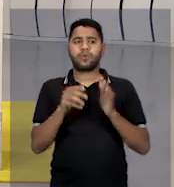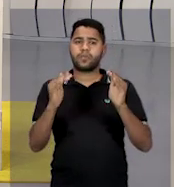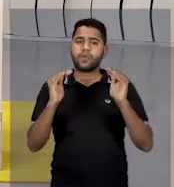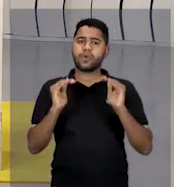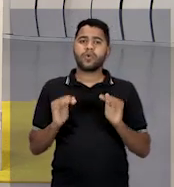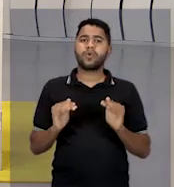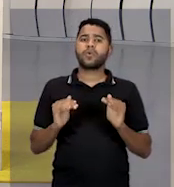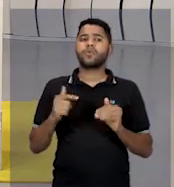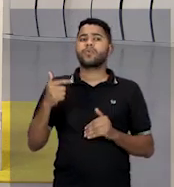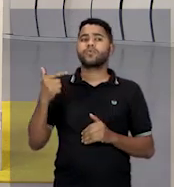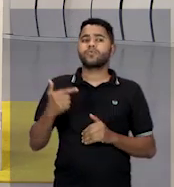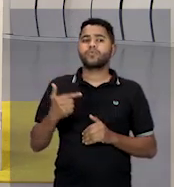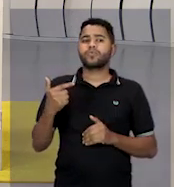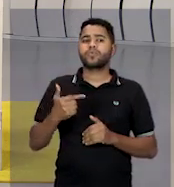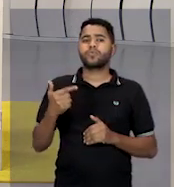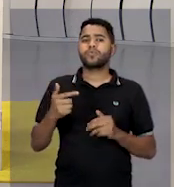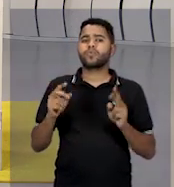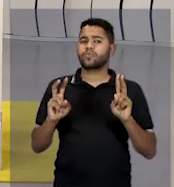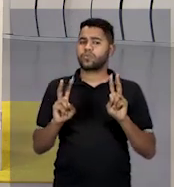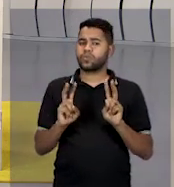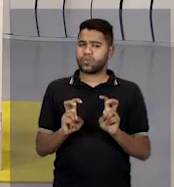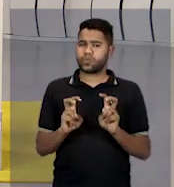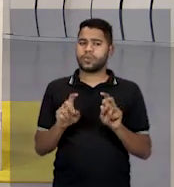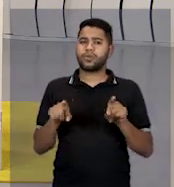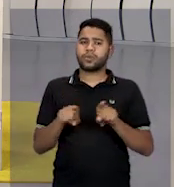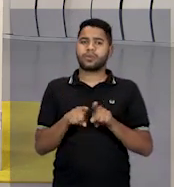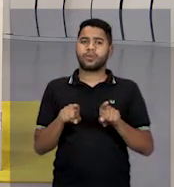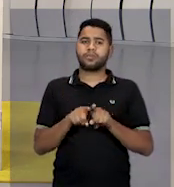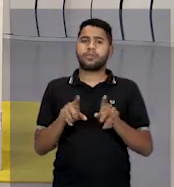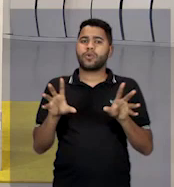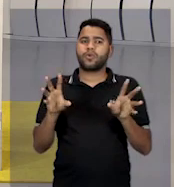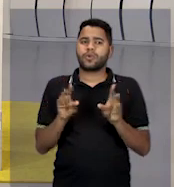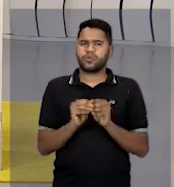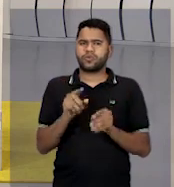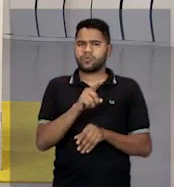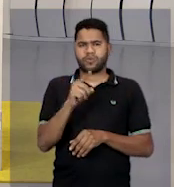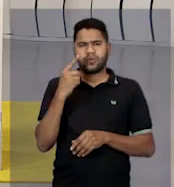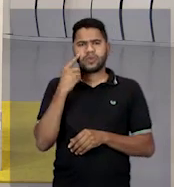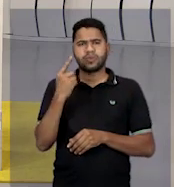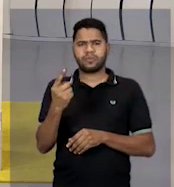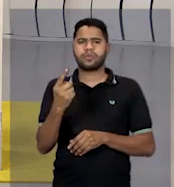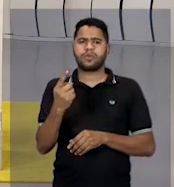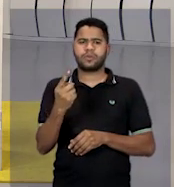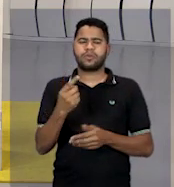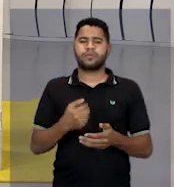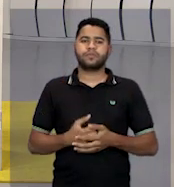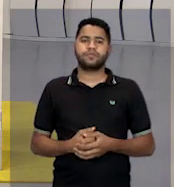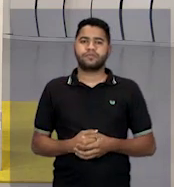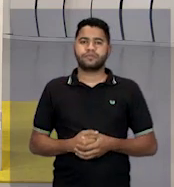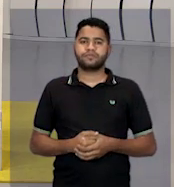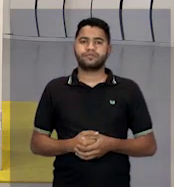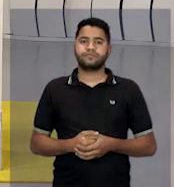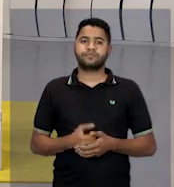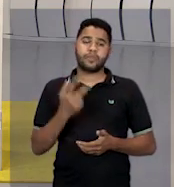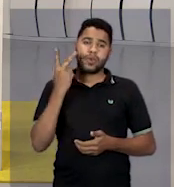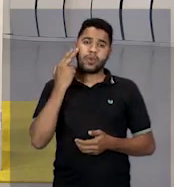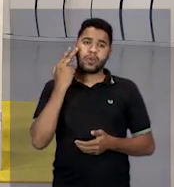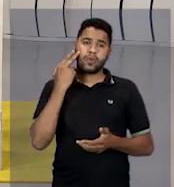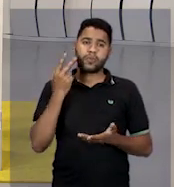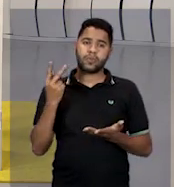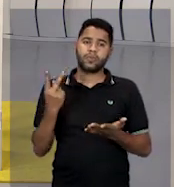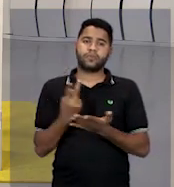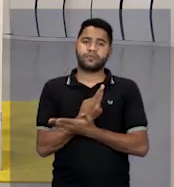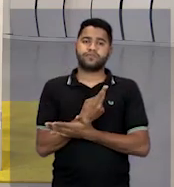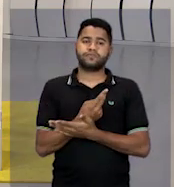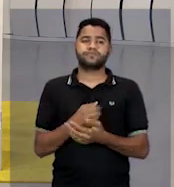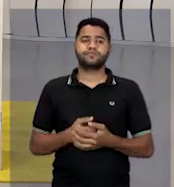tem um subtítulo que também faz um resuminho. Vocês viram ali, nós vimos, tá? É comum aparecer.